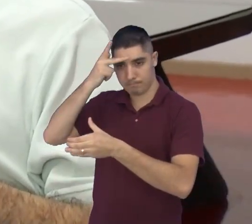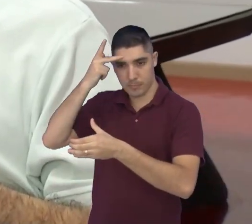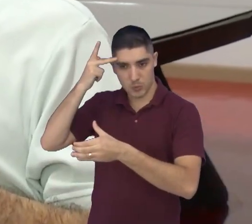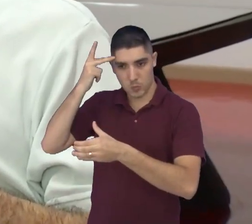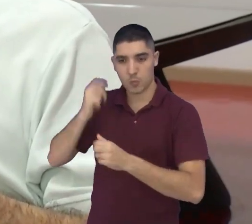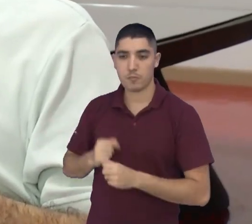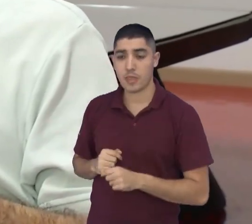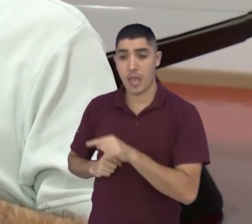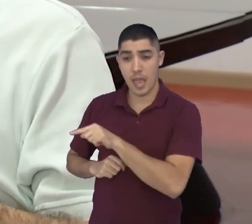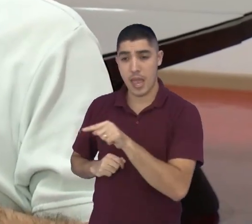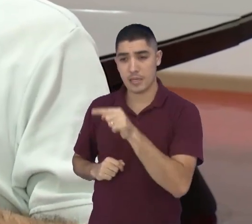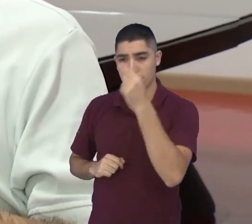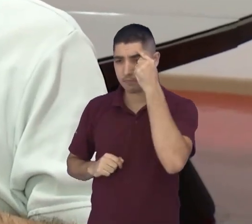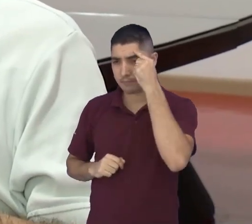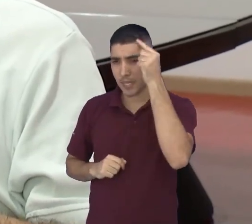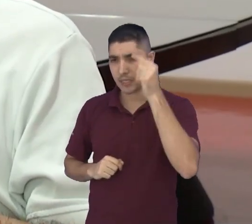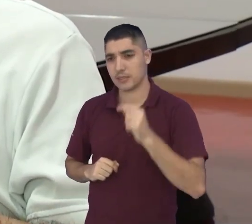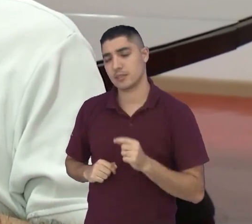aquele comportamento,